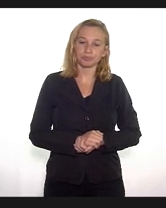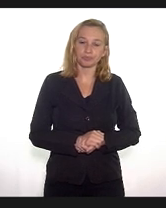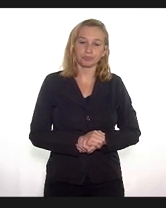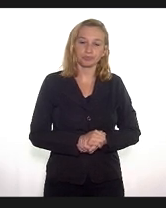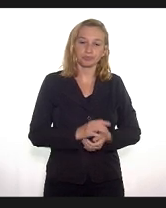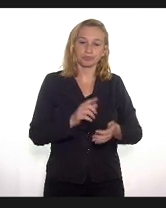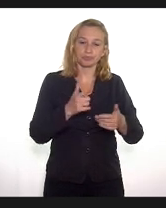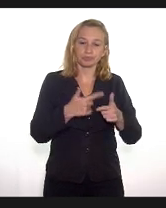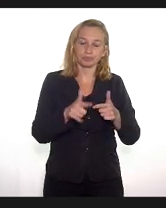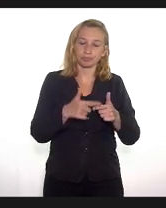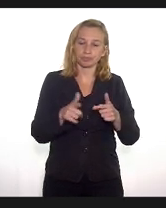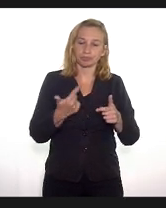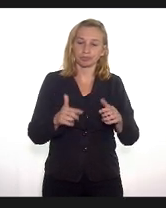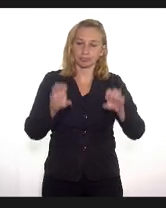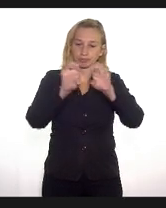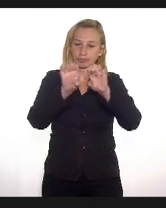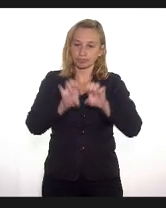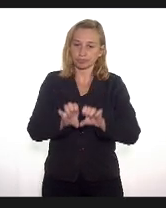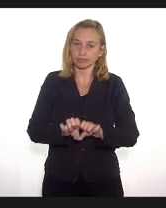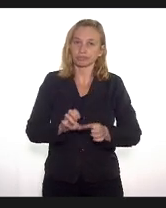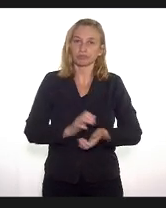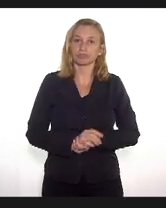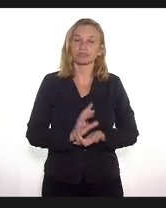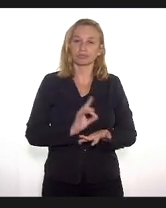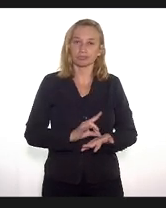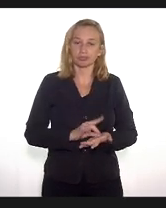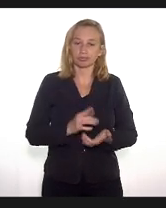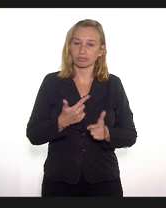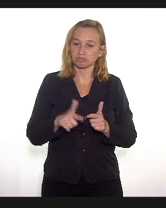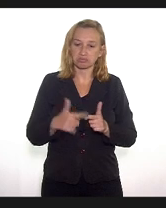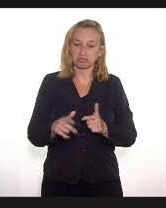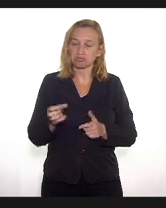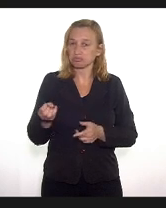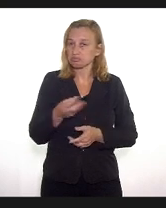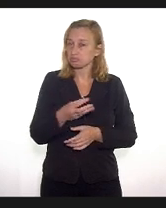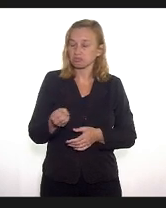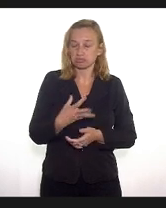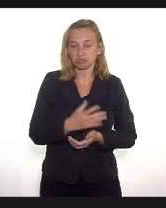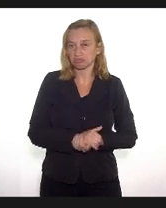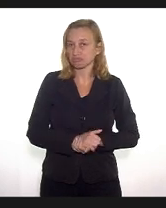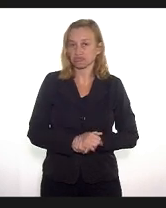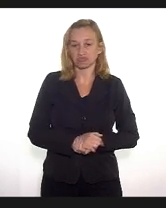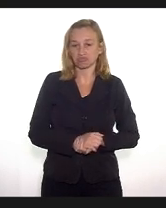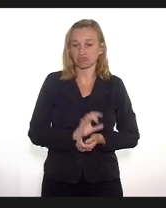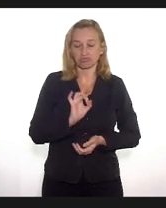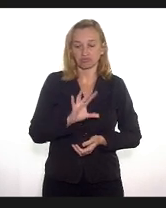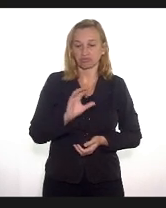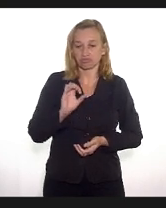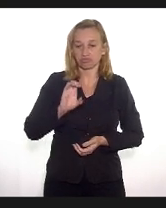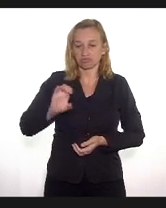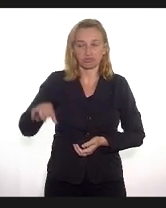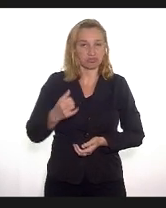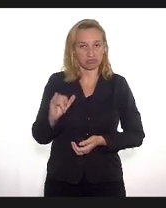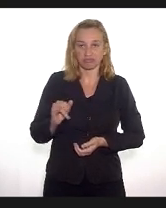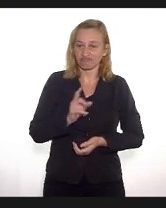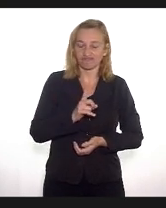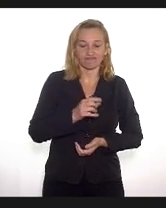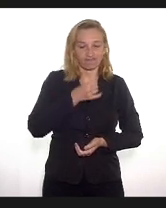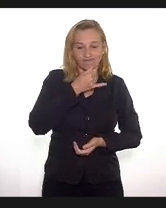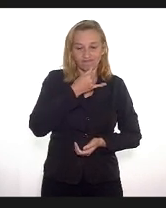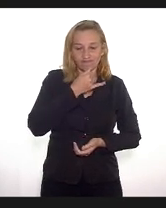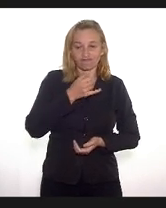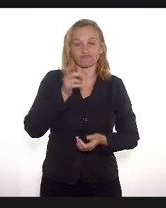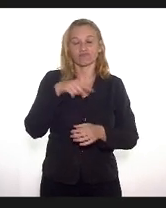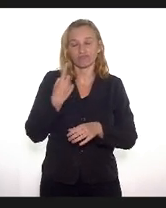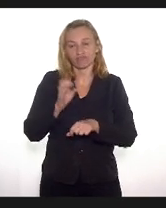os problemas de infraestrutura, né, que realmente não é um problema recente, não é um problema só do CCERG, né? Infelizmente, o nosso